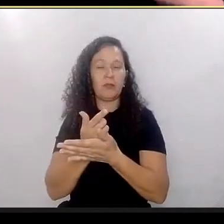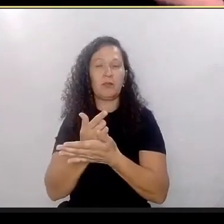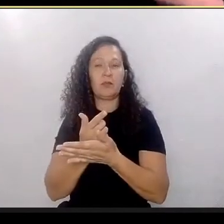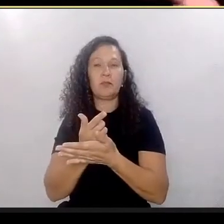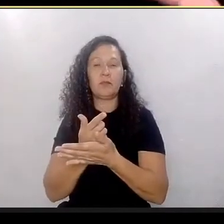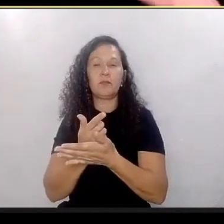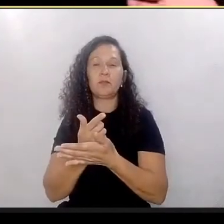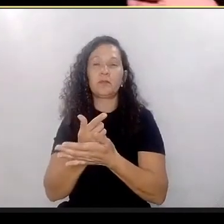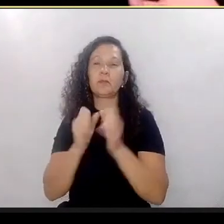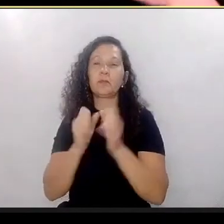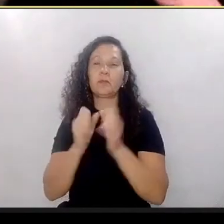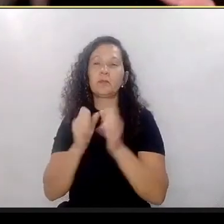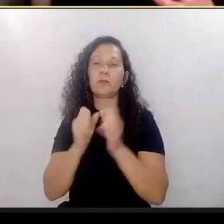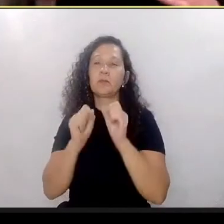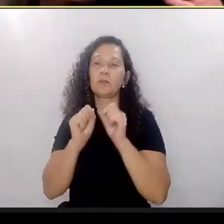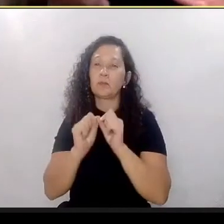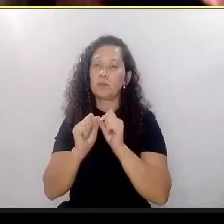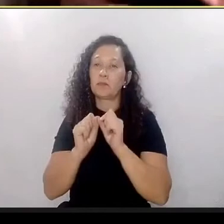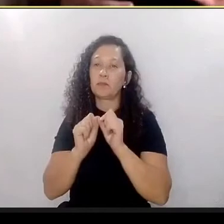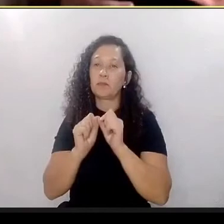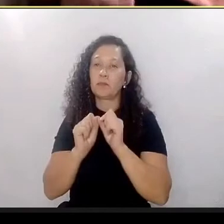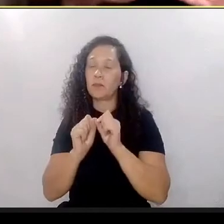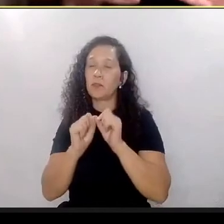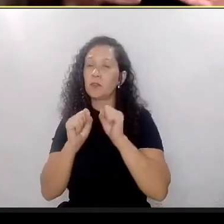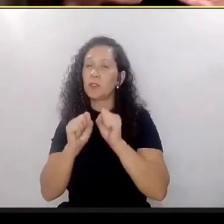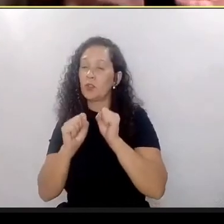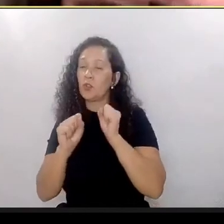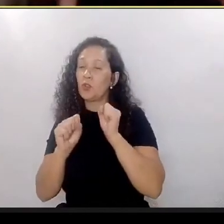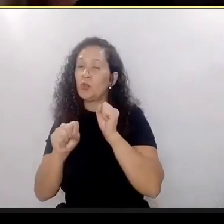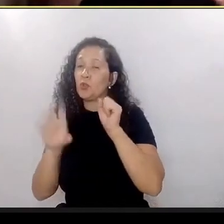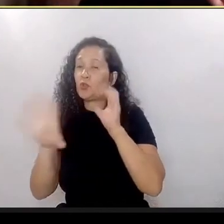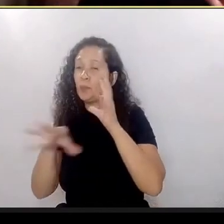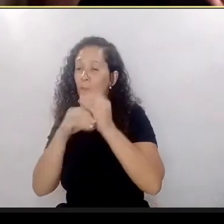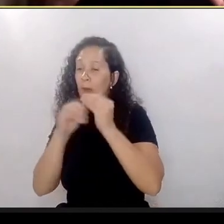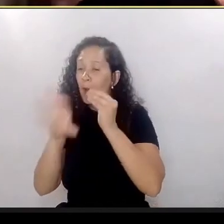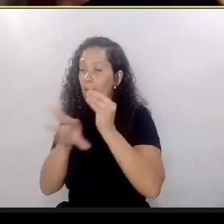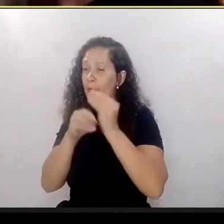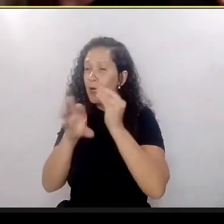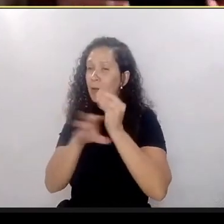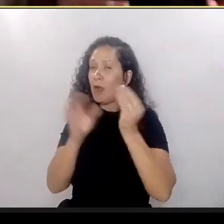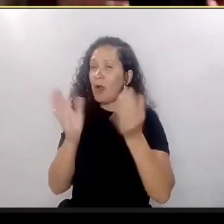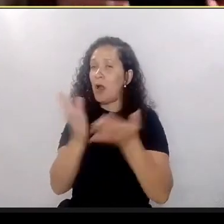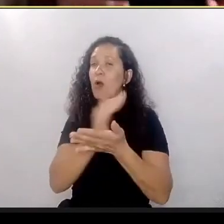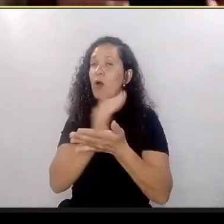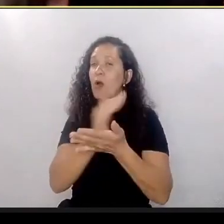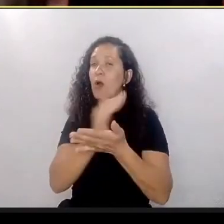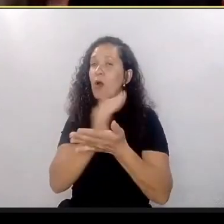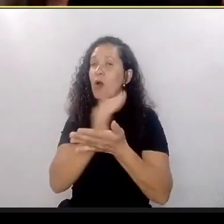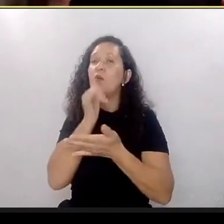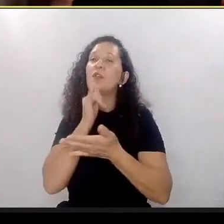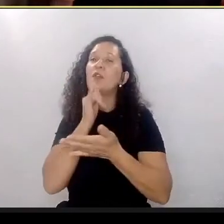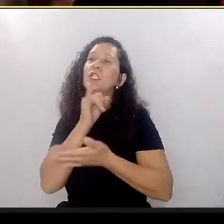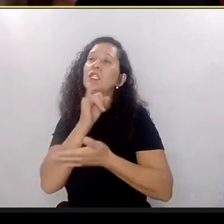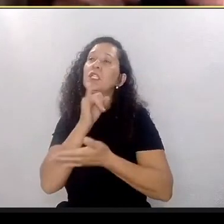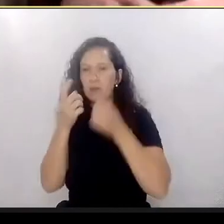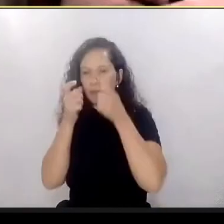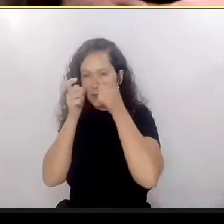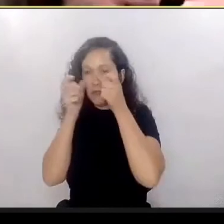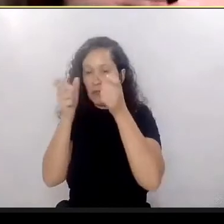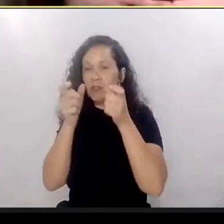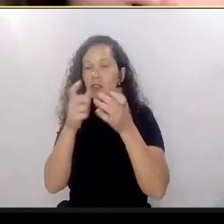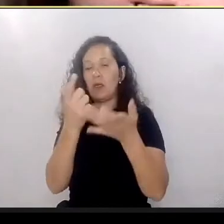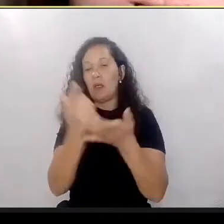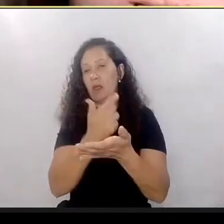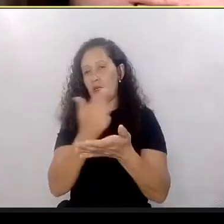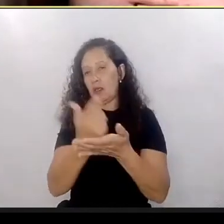lá no Issu junto com alguns exemplos. Ou seja, se vocês quiserem ler, se alguém se interessar em ler a introdução,